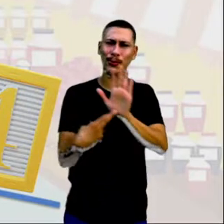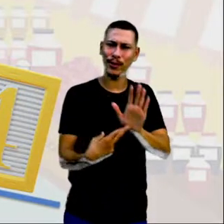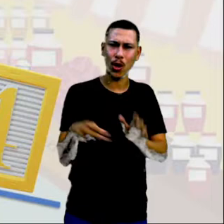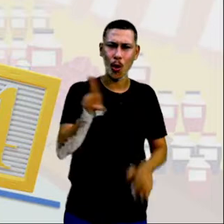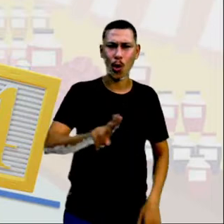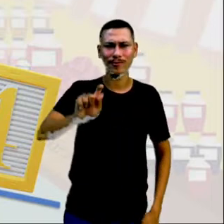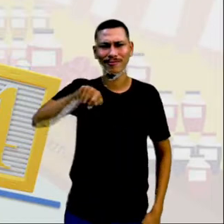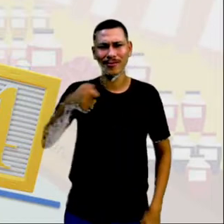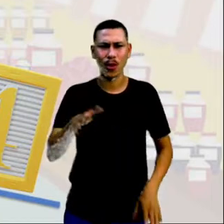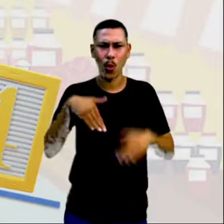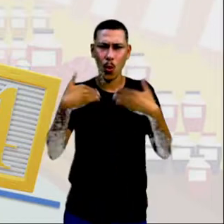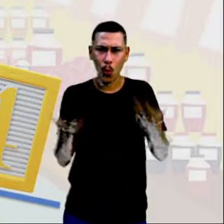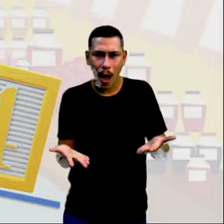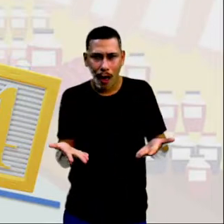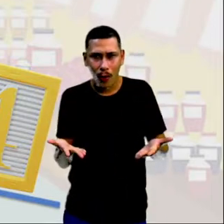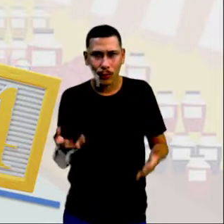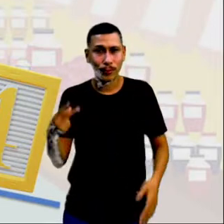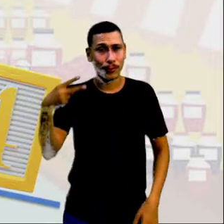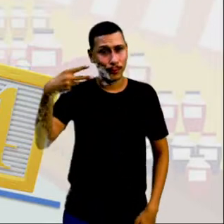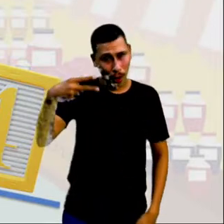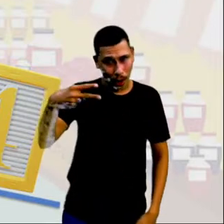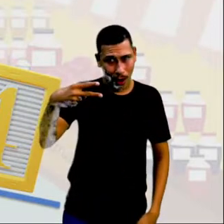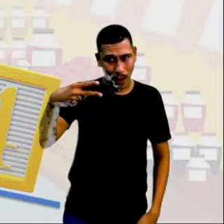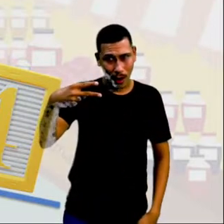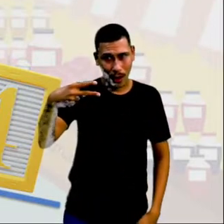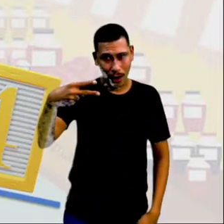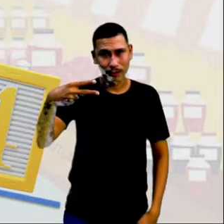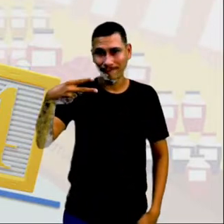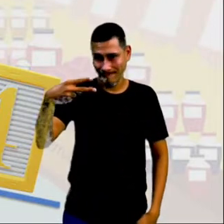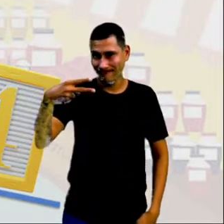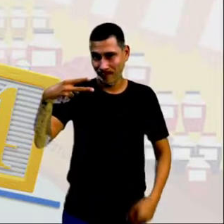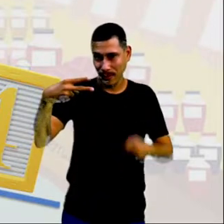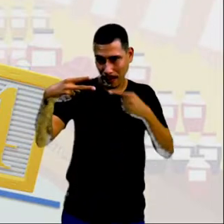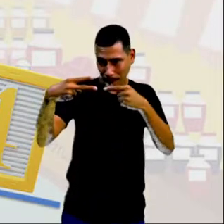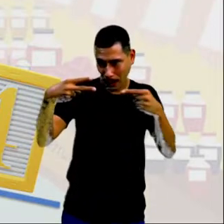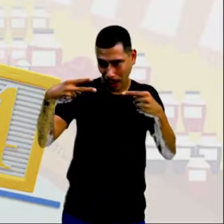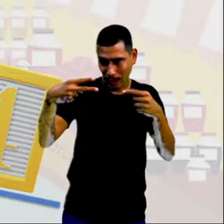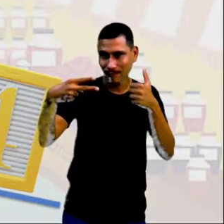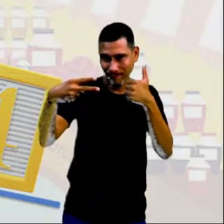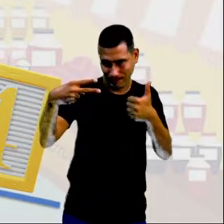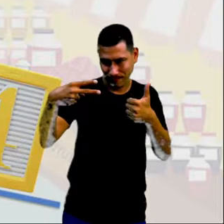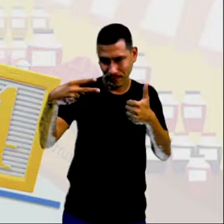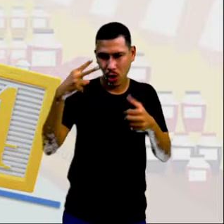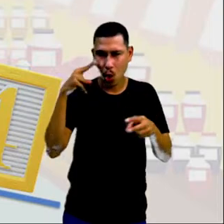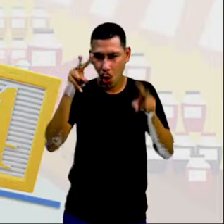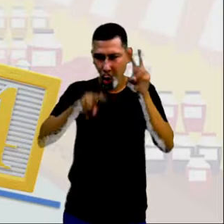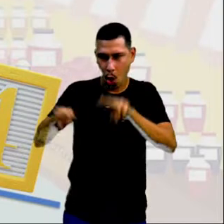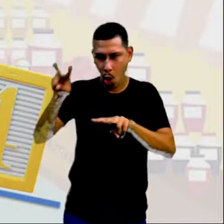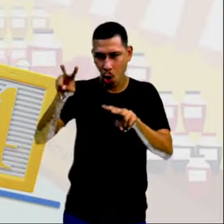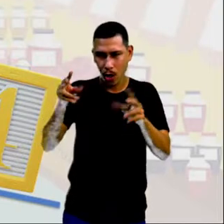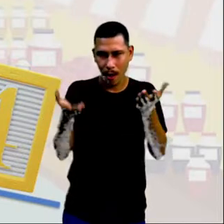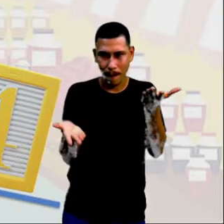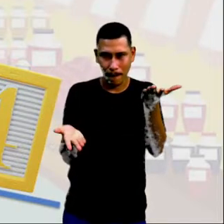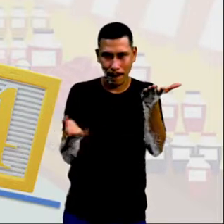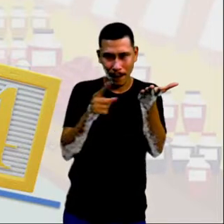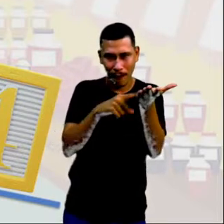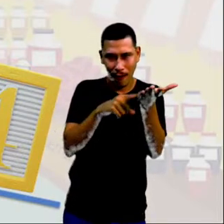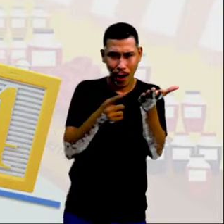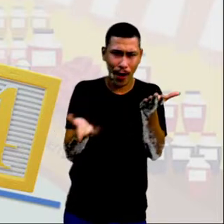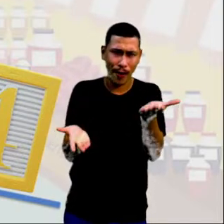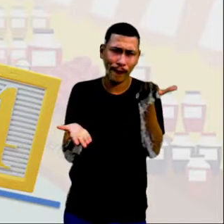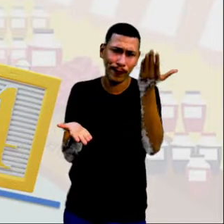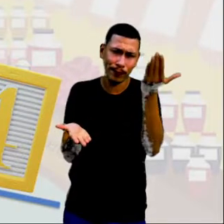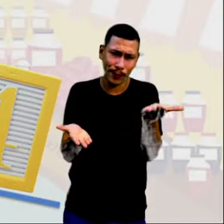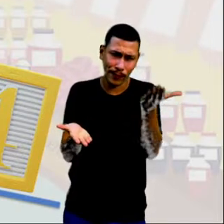do menor que, tá certo? Desse lado daqui, a gente não tem nenhum bloco, tá bom?